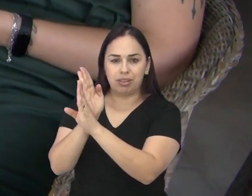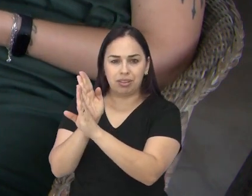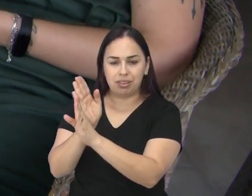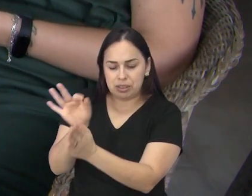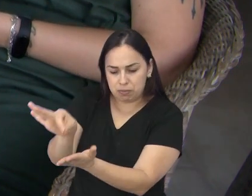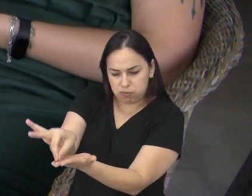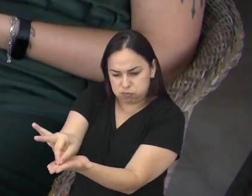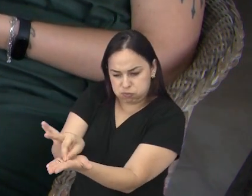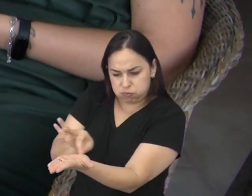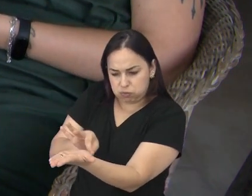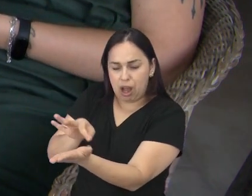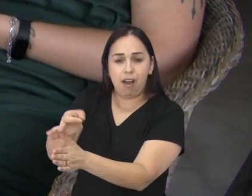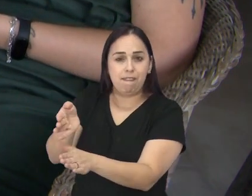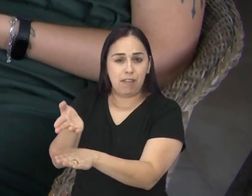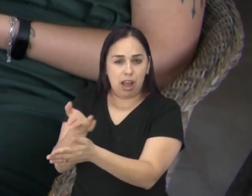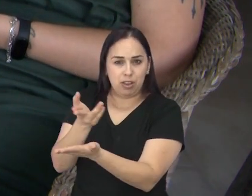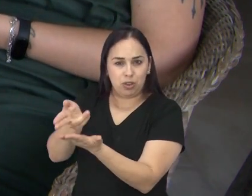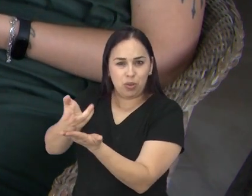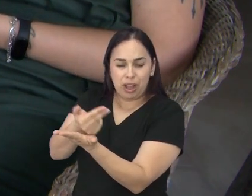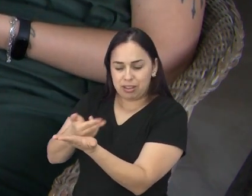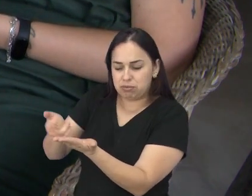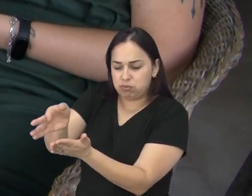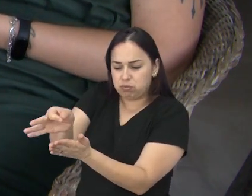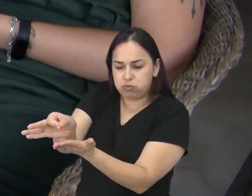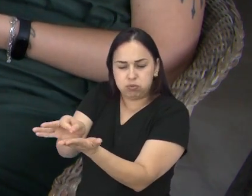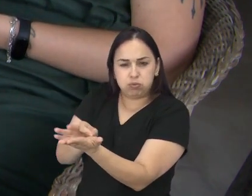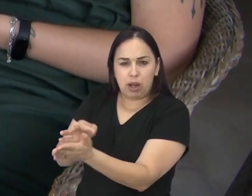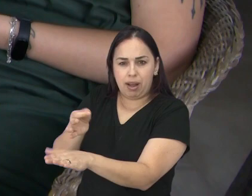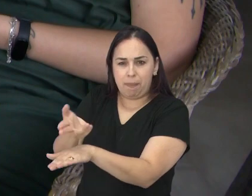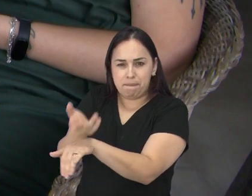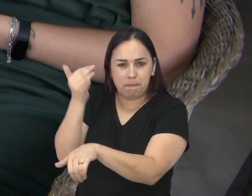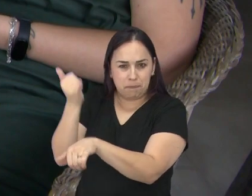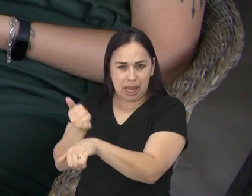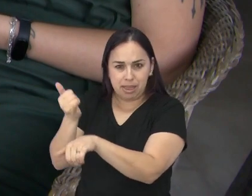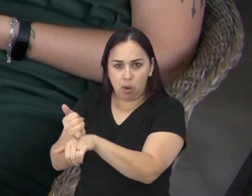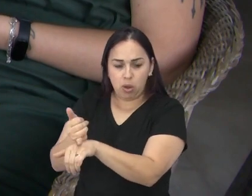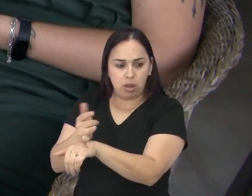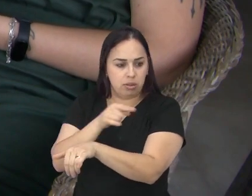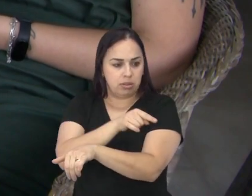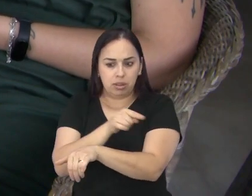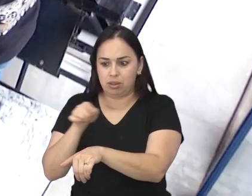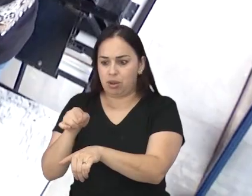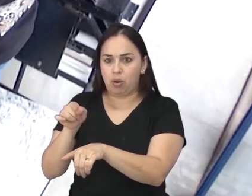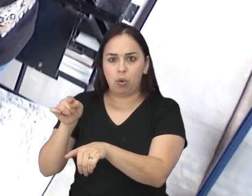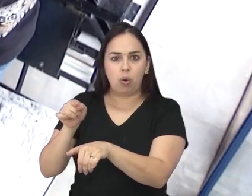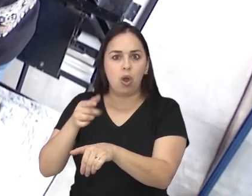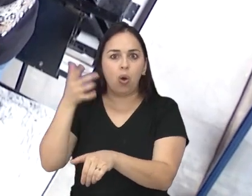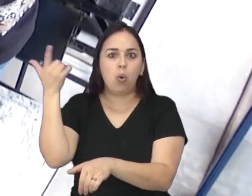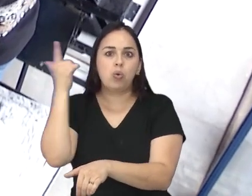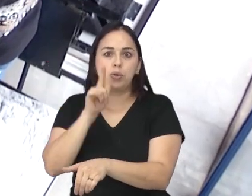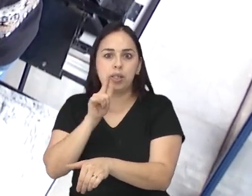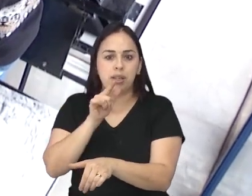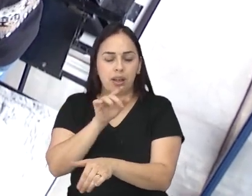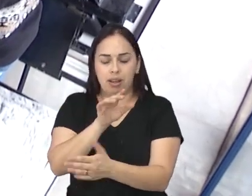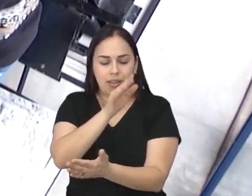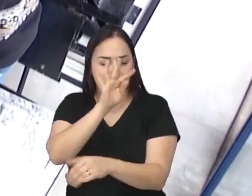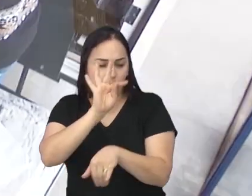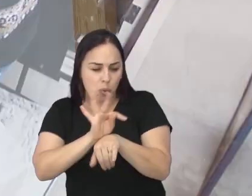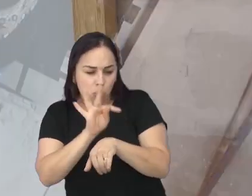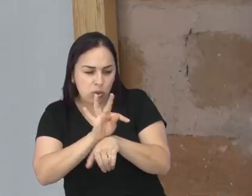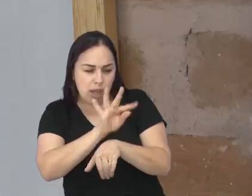em metal eu conseguiria reproduzir isto, né, através de